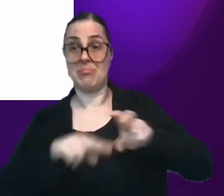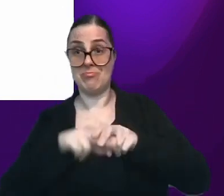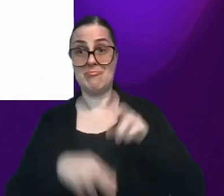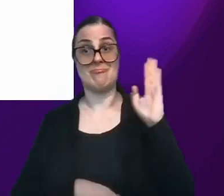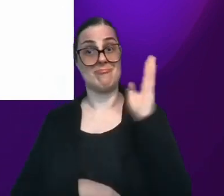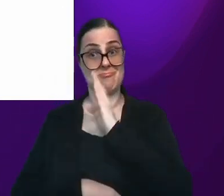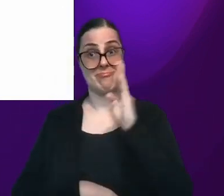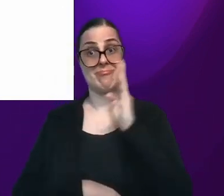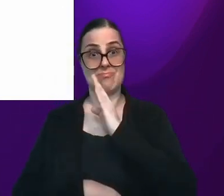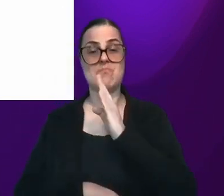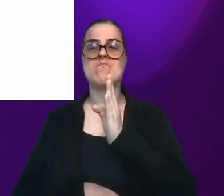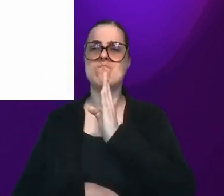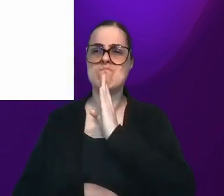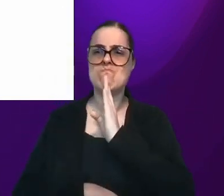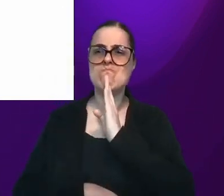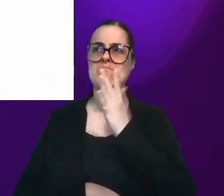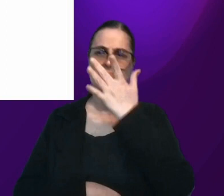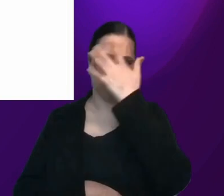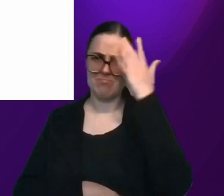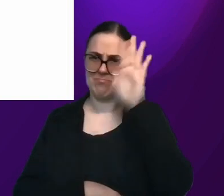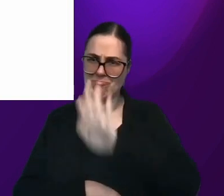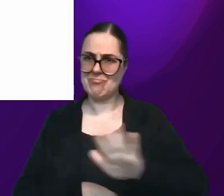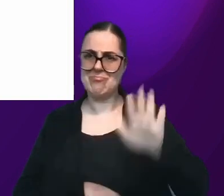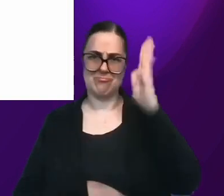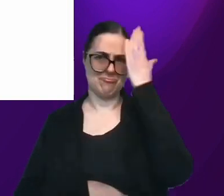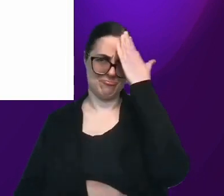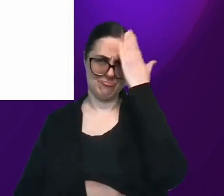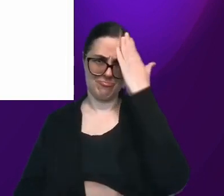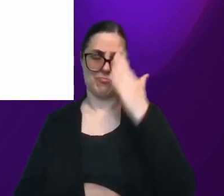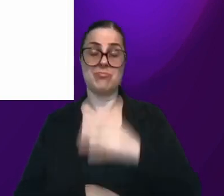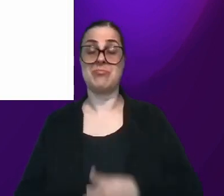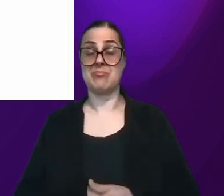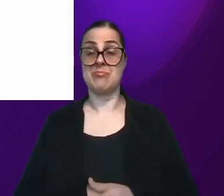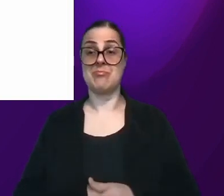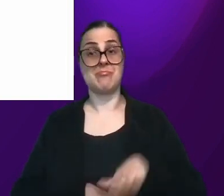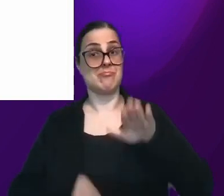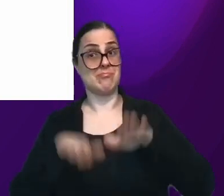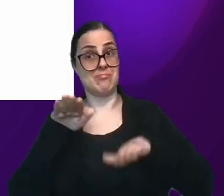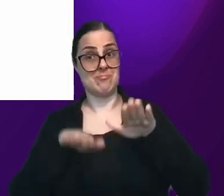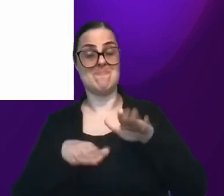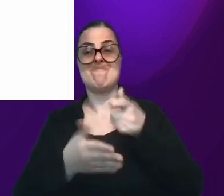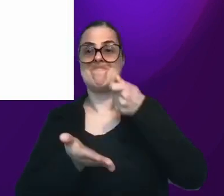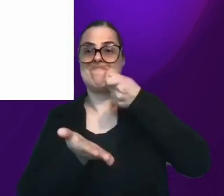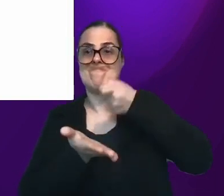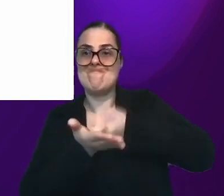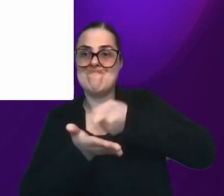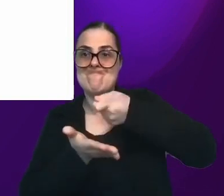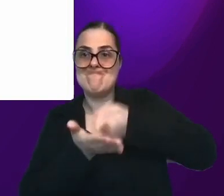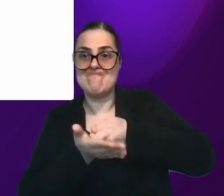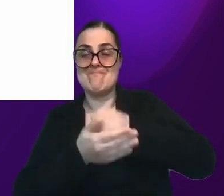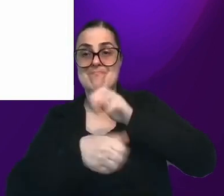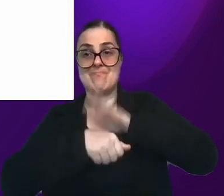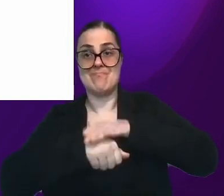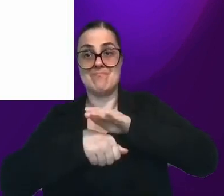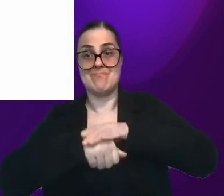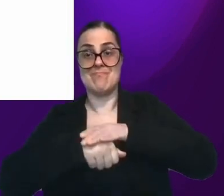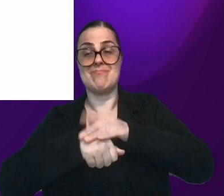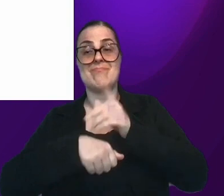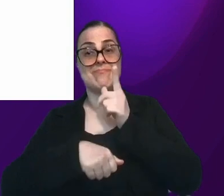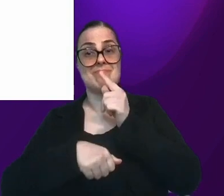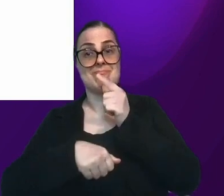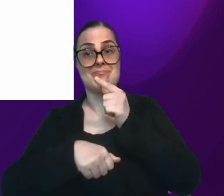são conhecidas de todos. Então, por vezes, a gente é obrigado a dialisar um paciente numa situação de